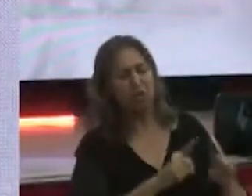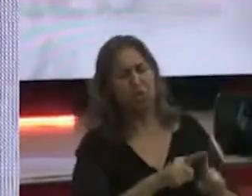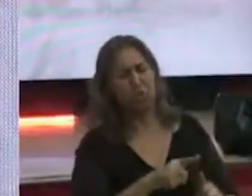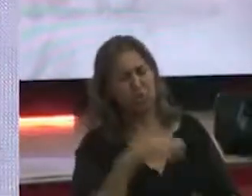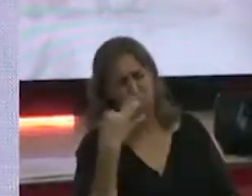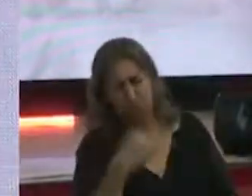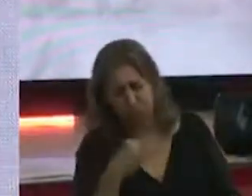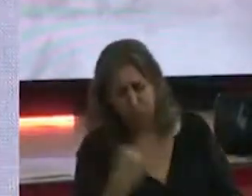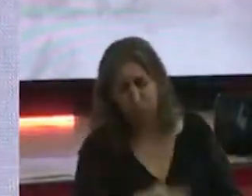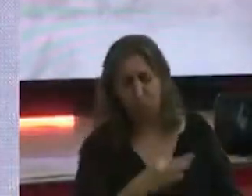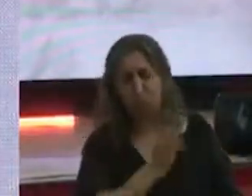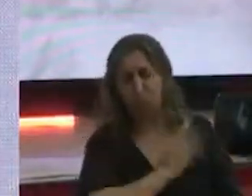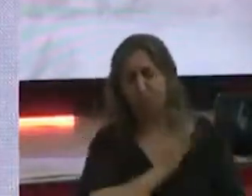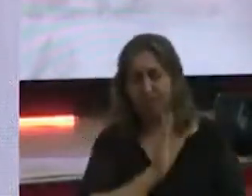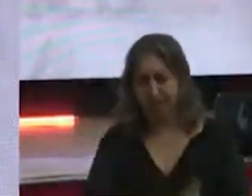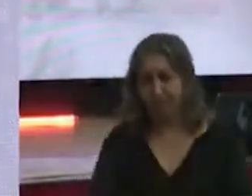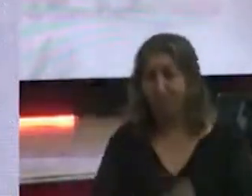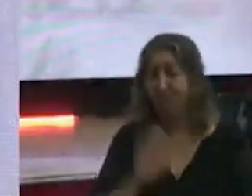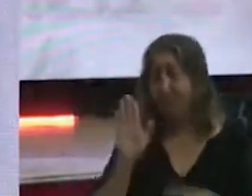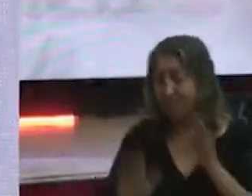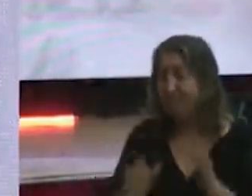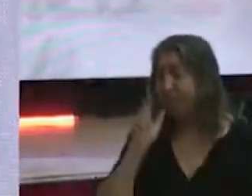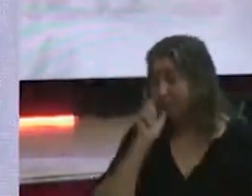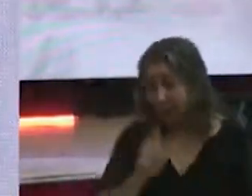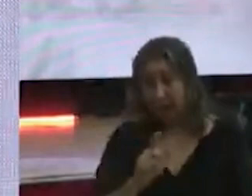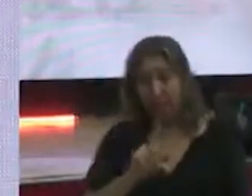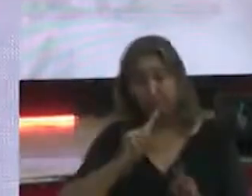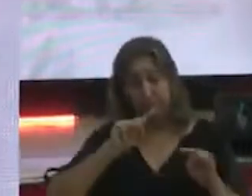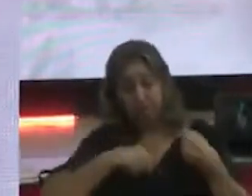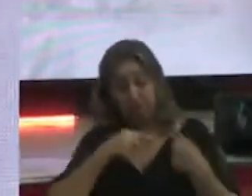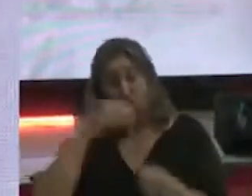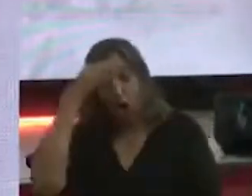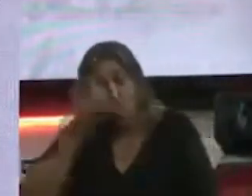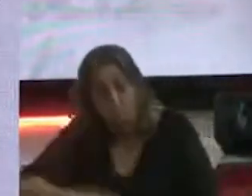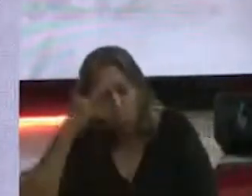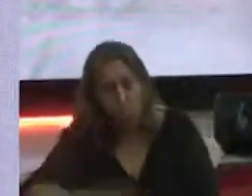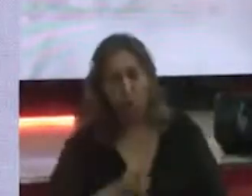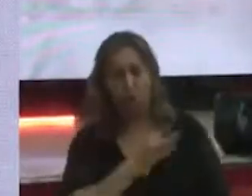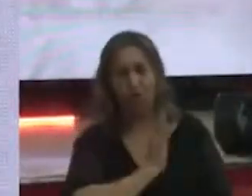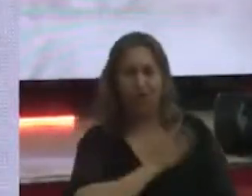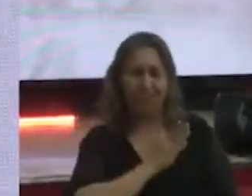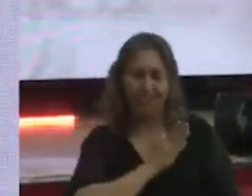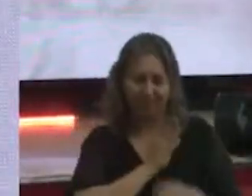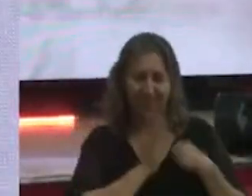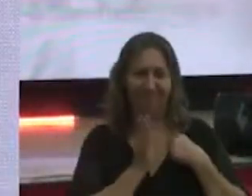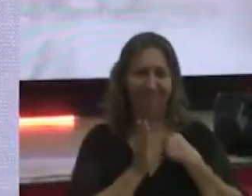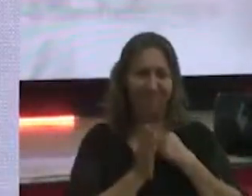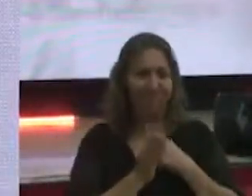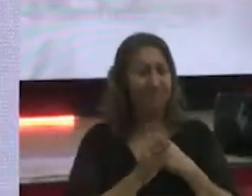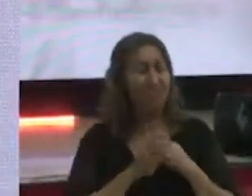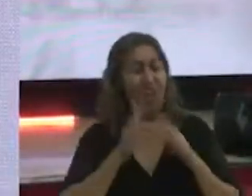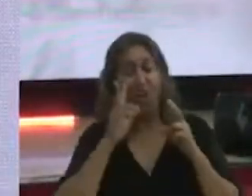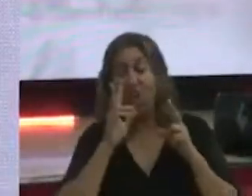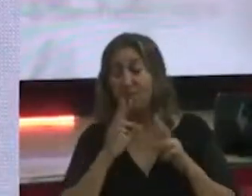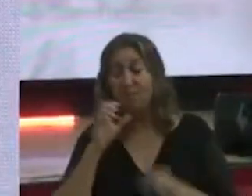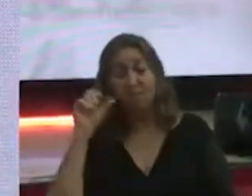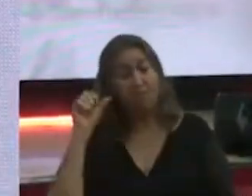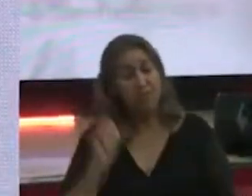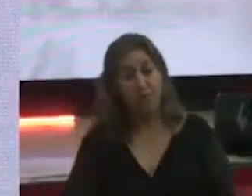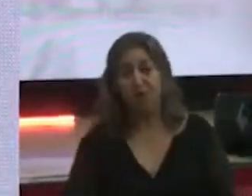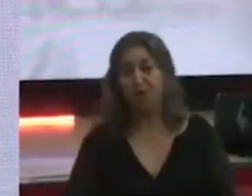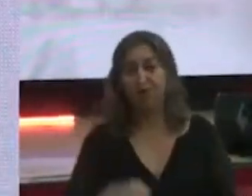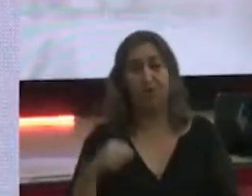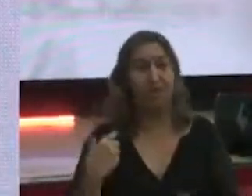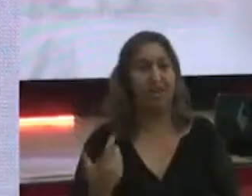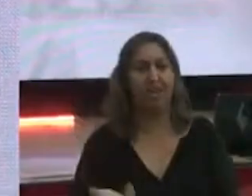tapa no rosto o descaso a indiferença Porque o contrário do amor não é o ódio